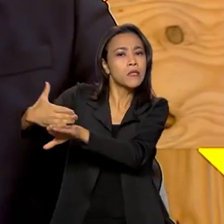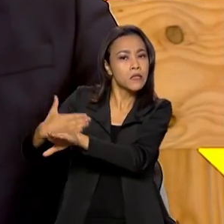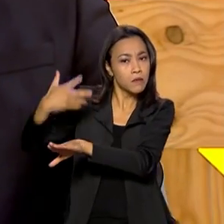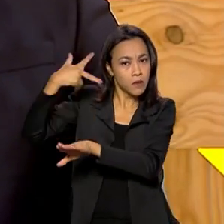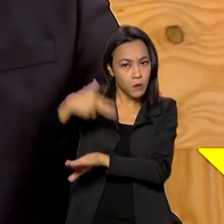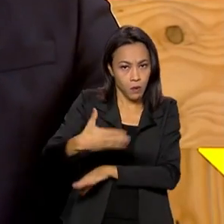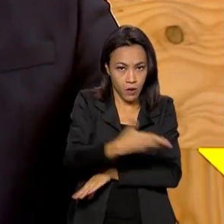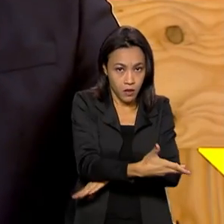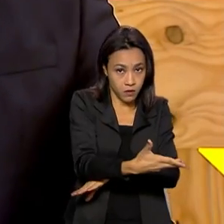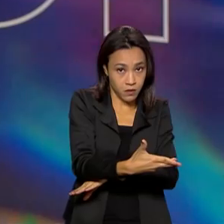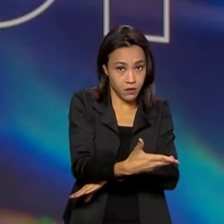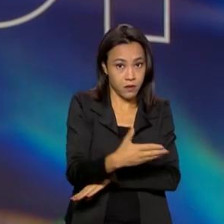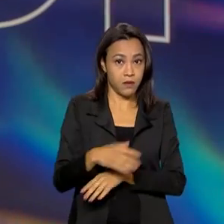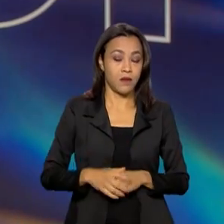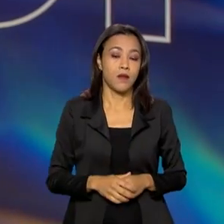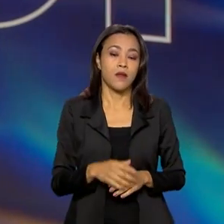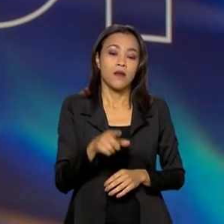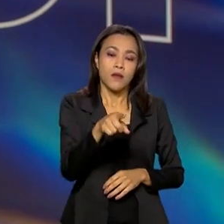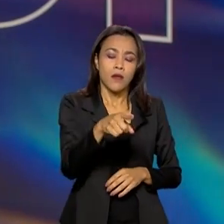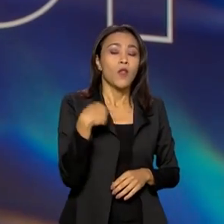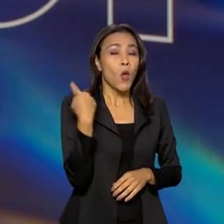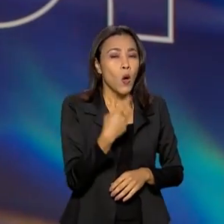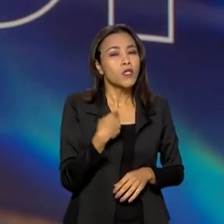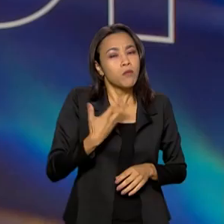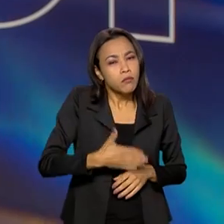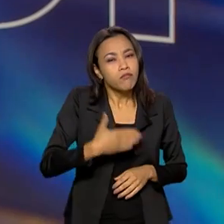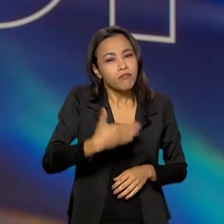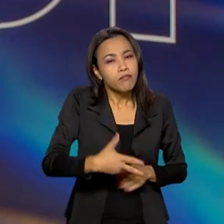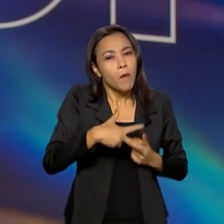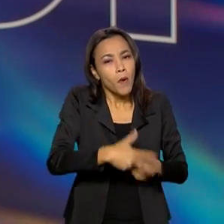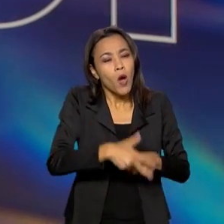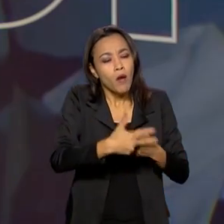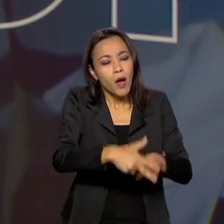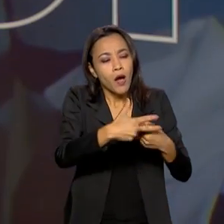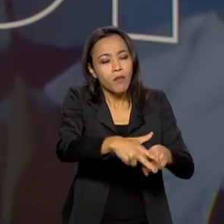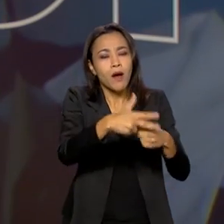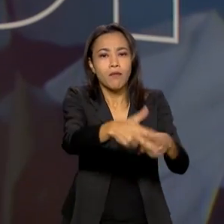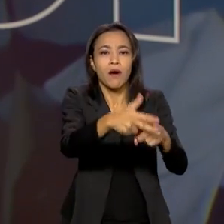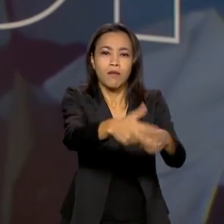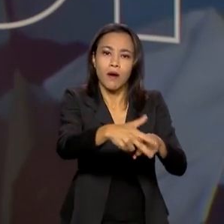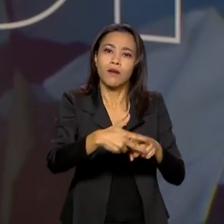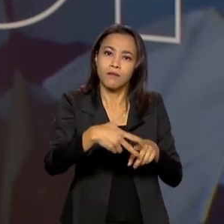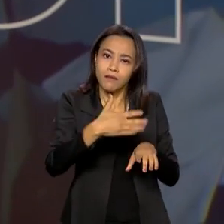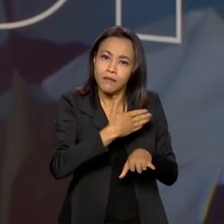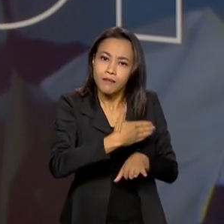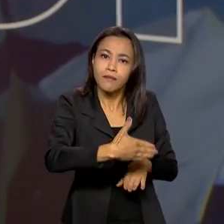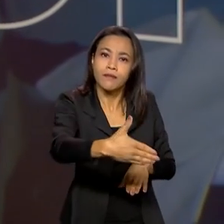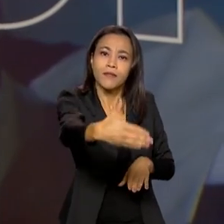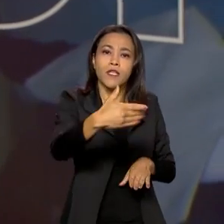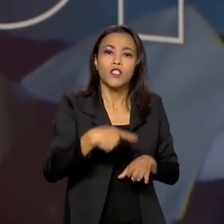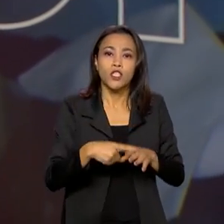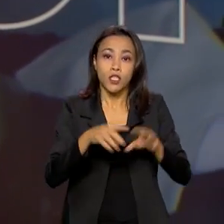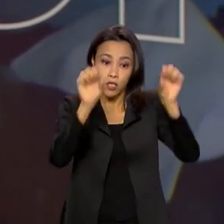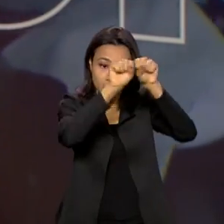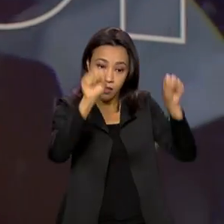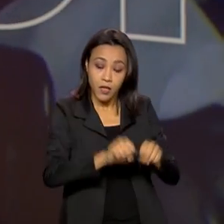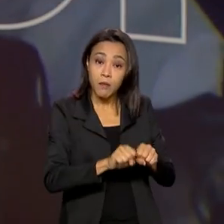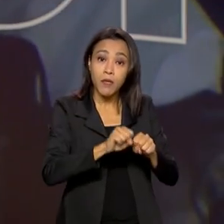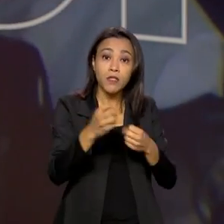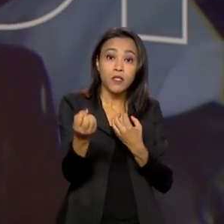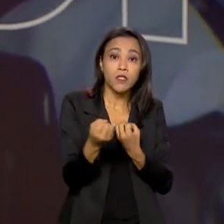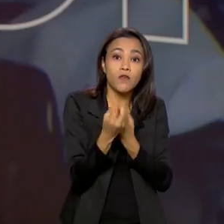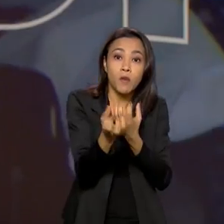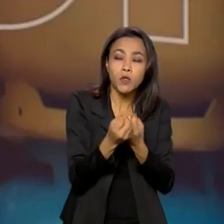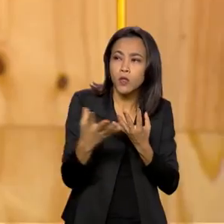nós estamos num num constante processo de aperfeiçoamento da metodologia né do batimento do cruzamento de dados como também da